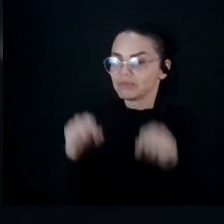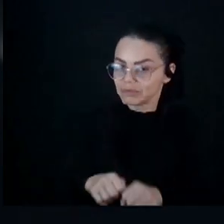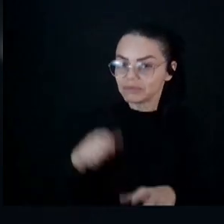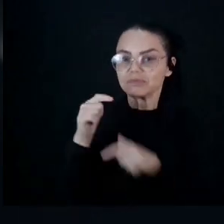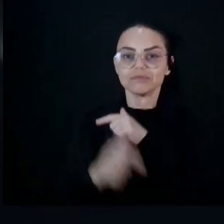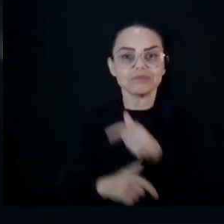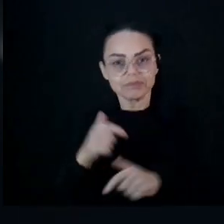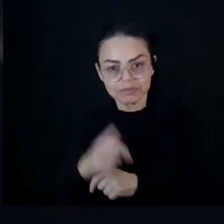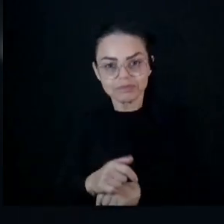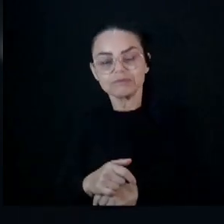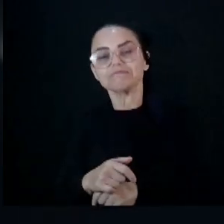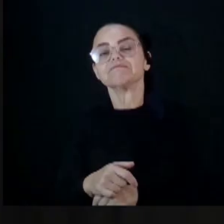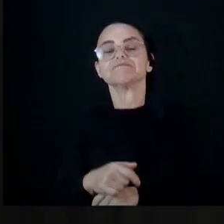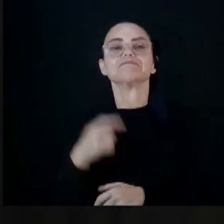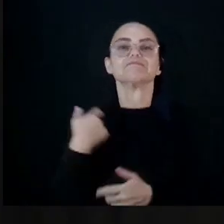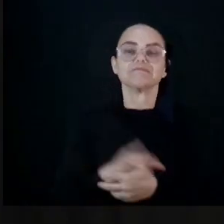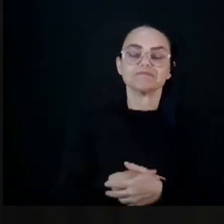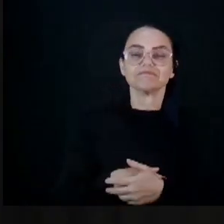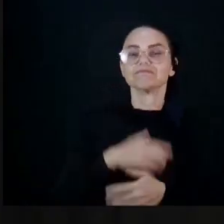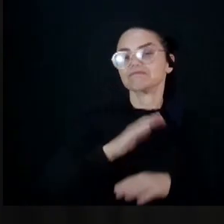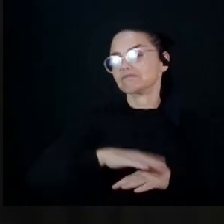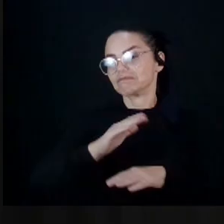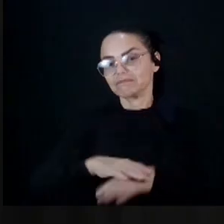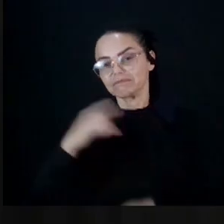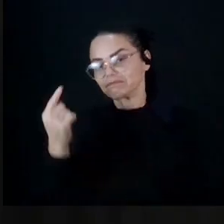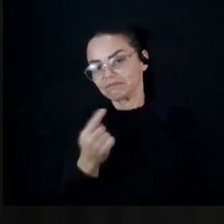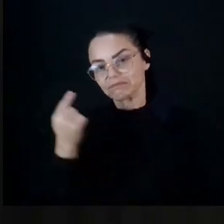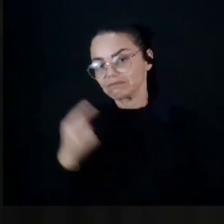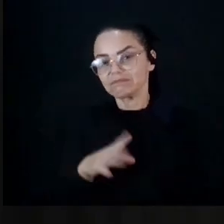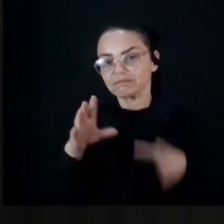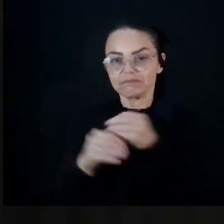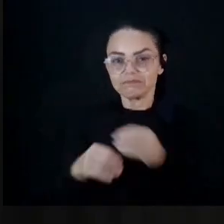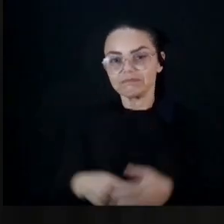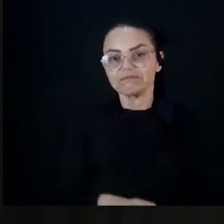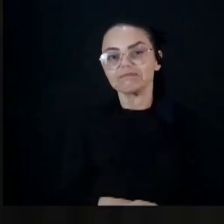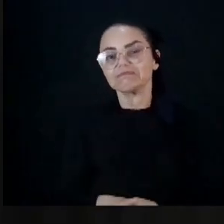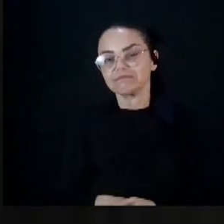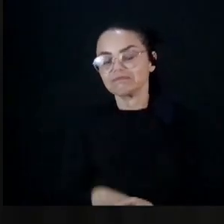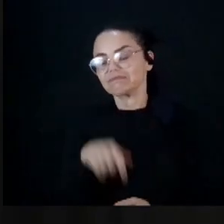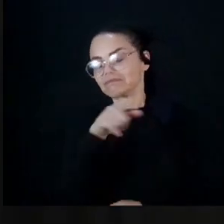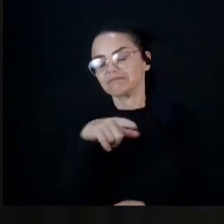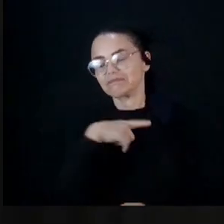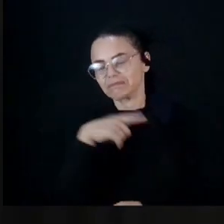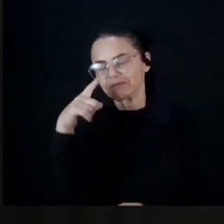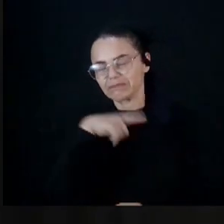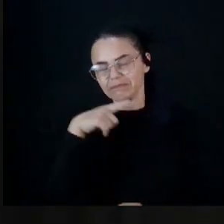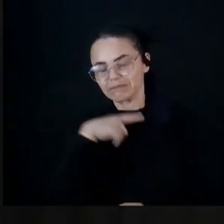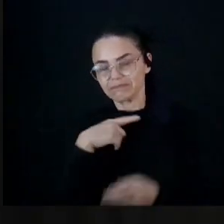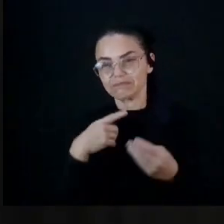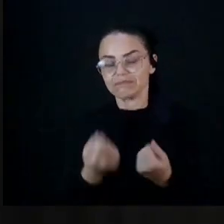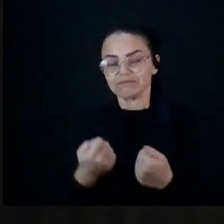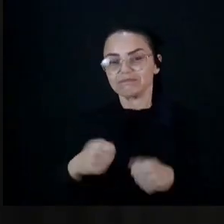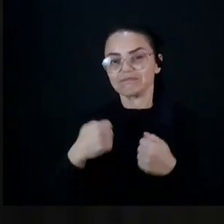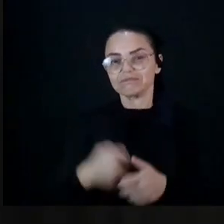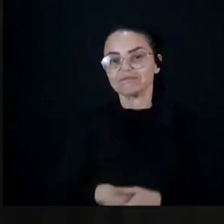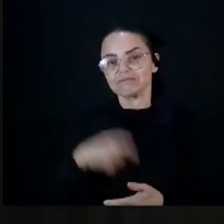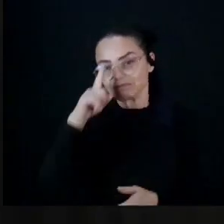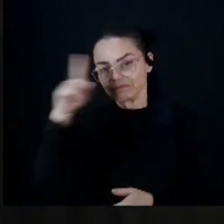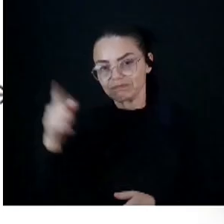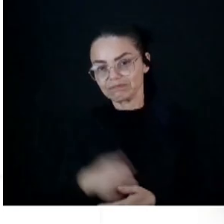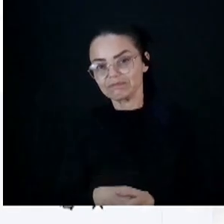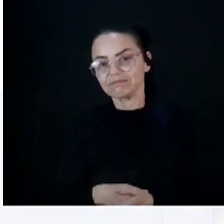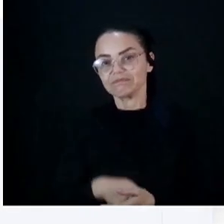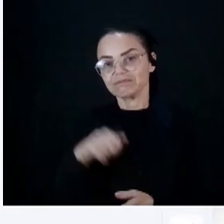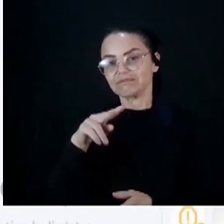cada vez mais autônomo? E para fechar, uma ferramenta para quem tem a sensação de que o dia deveria ter mais de 24